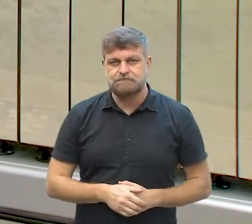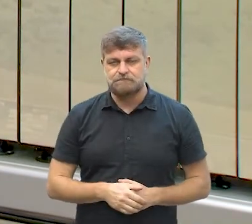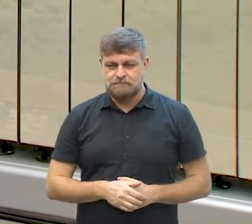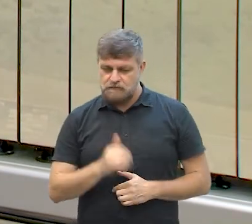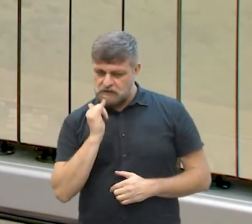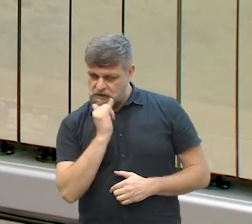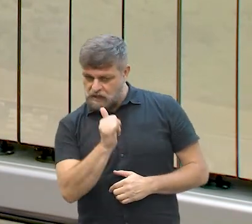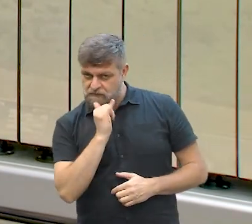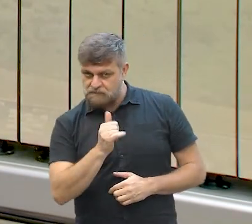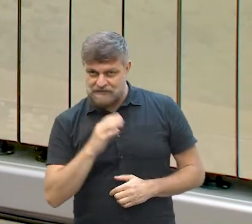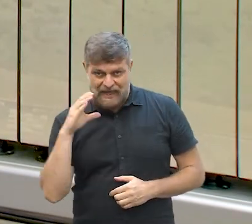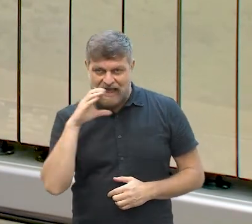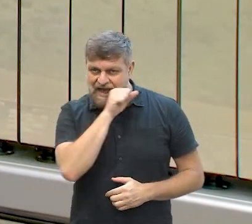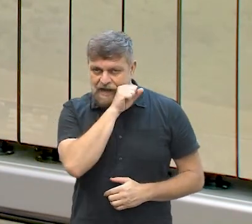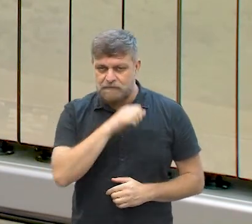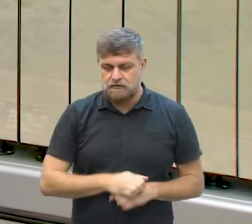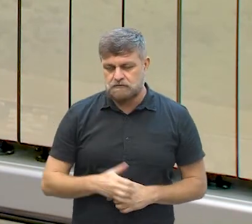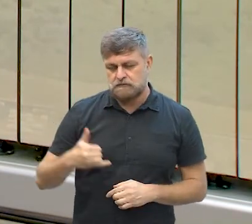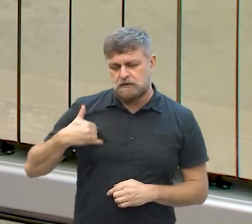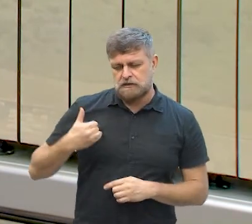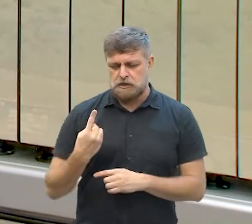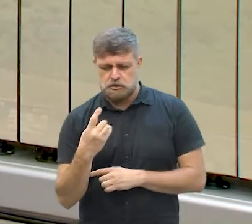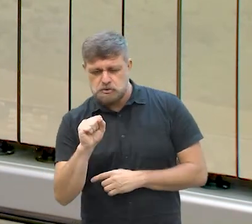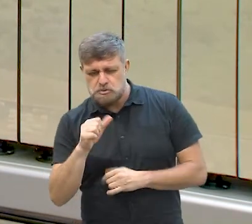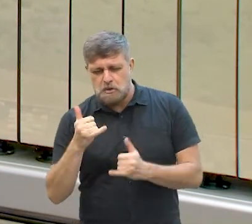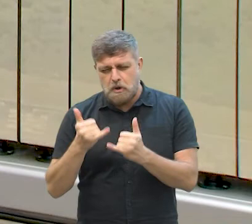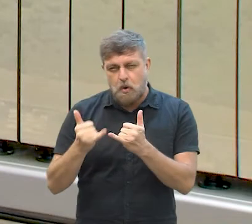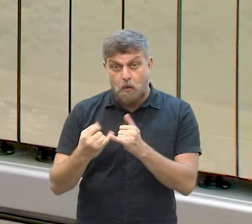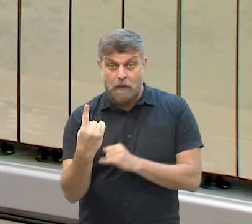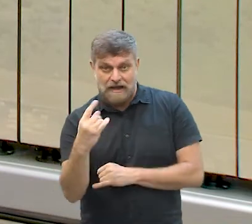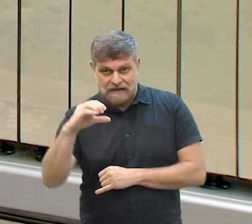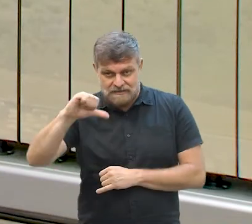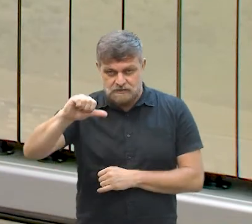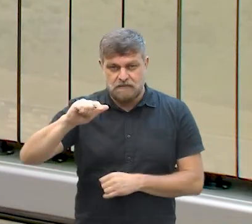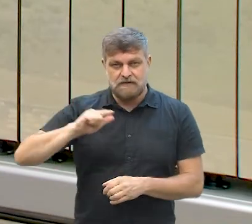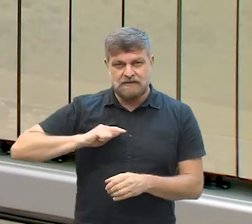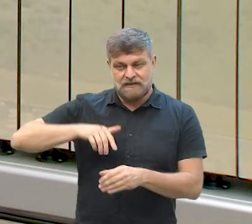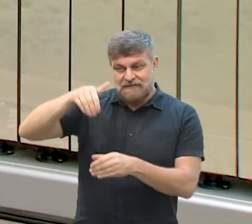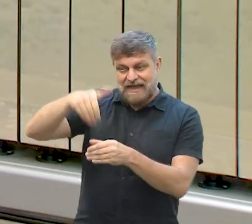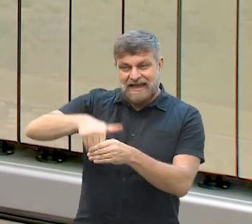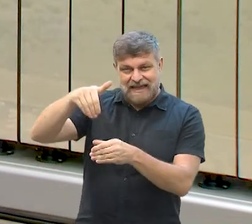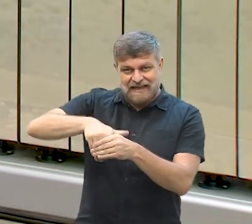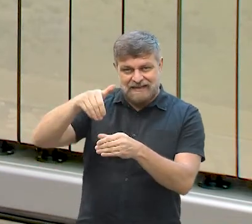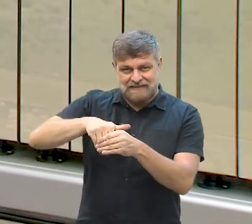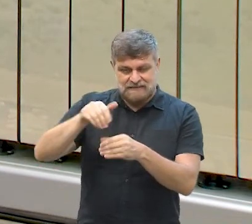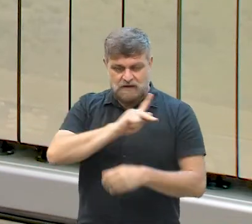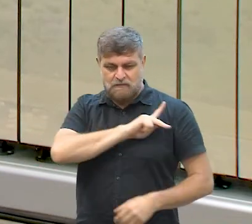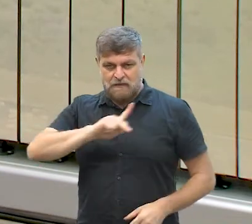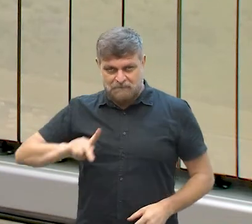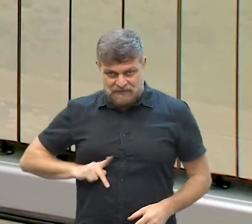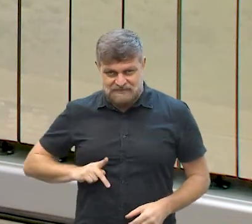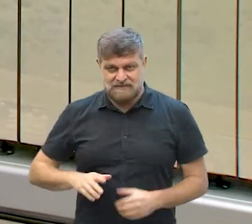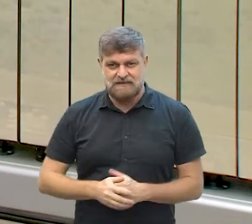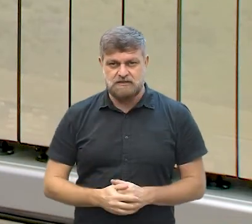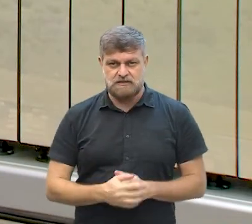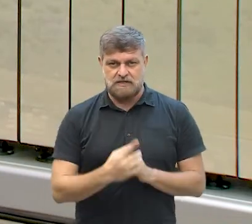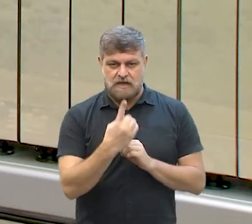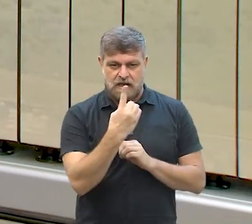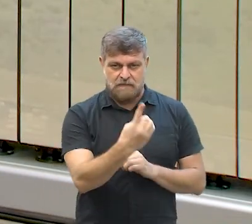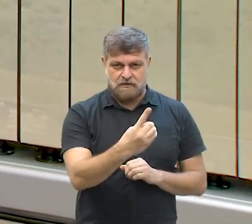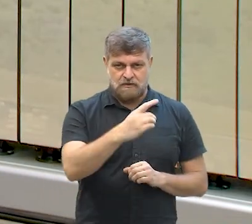Tá. Com 18 anos, vou contar um fato rapidinho, né? 18 para 19, né? Eleição direta